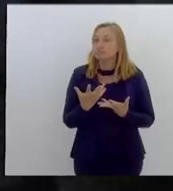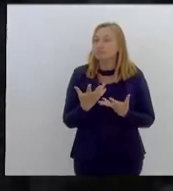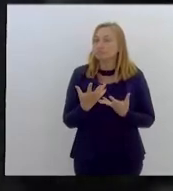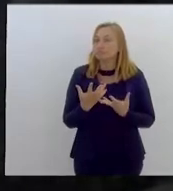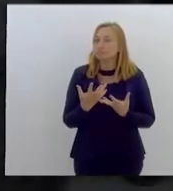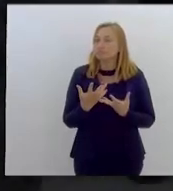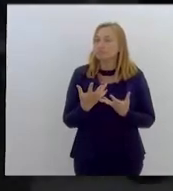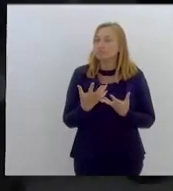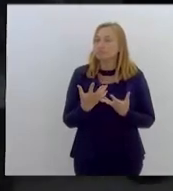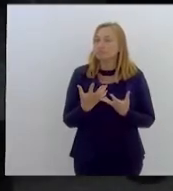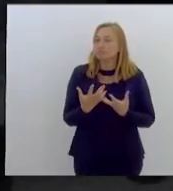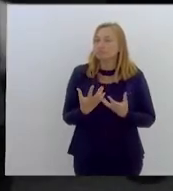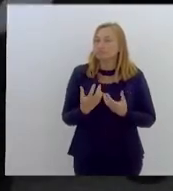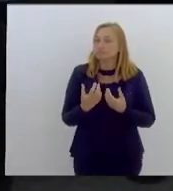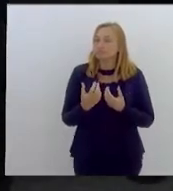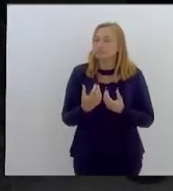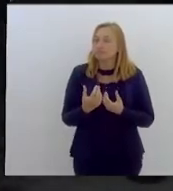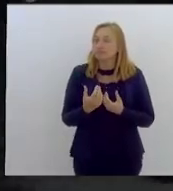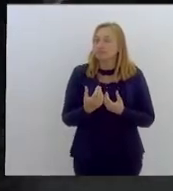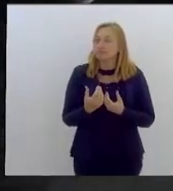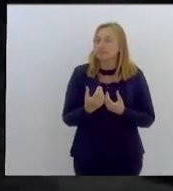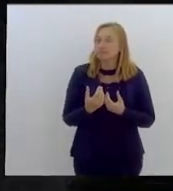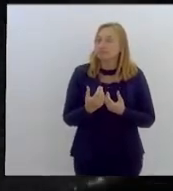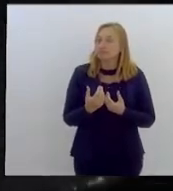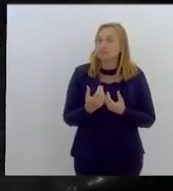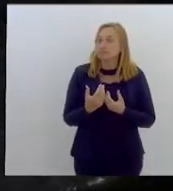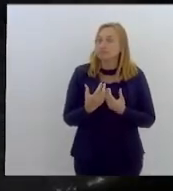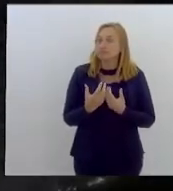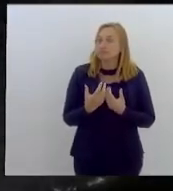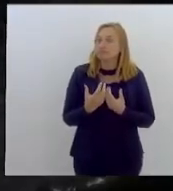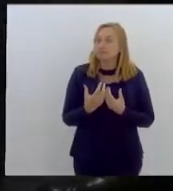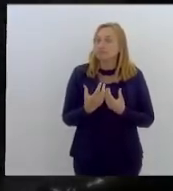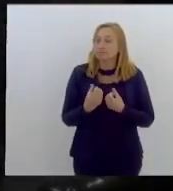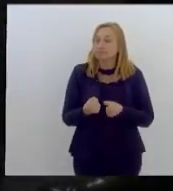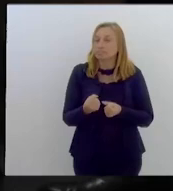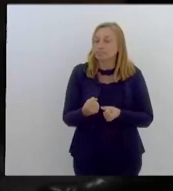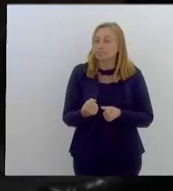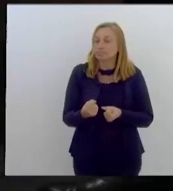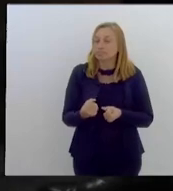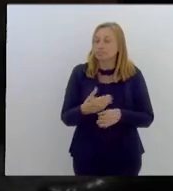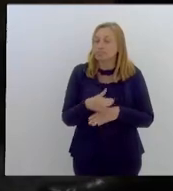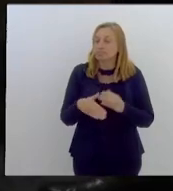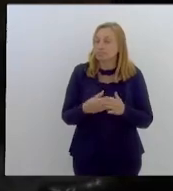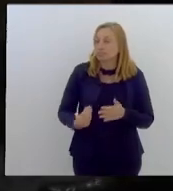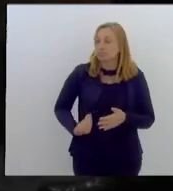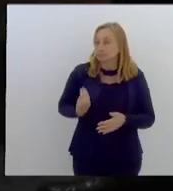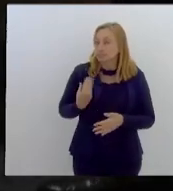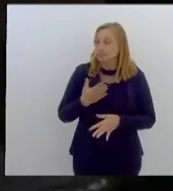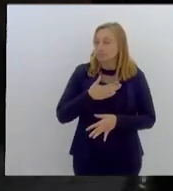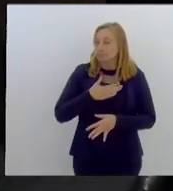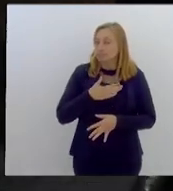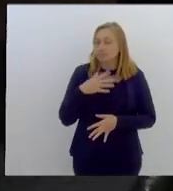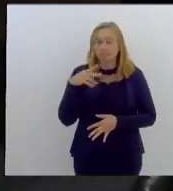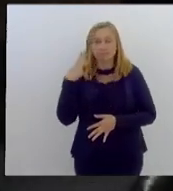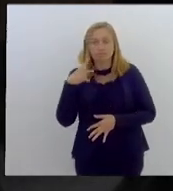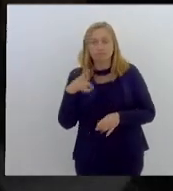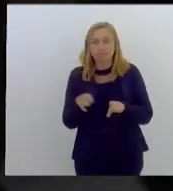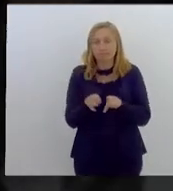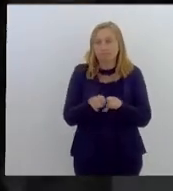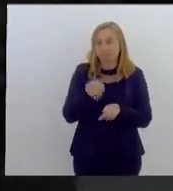comigo para o resto da minha existência, não só como político, mas como cidadão,